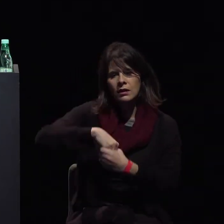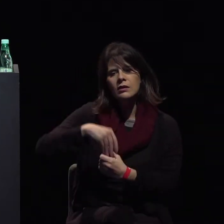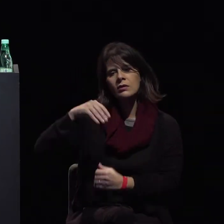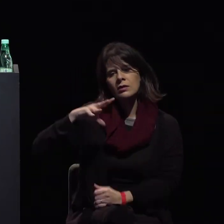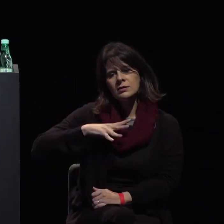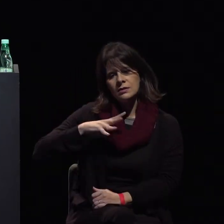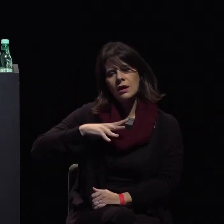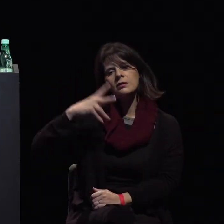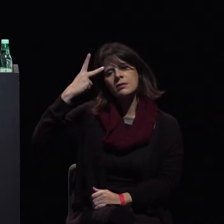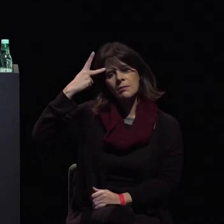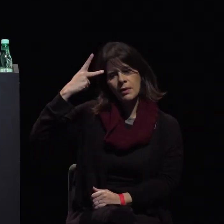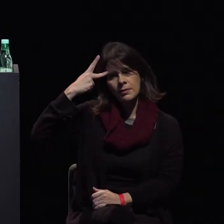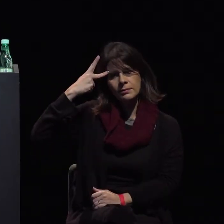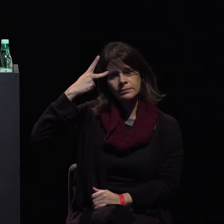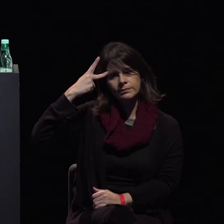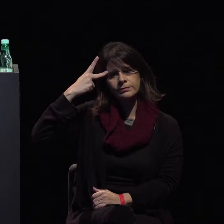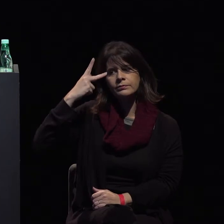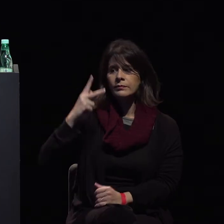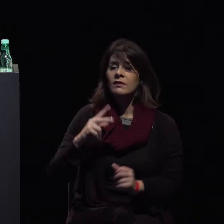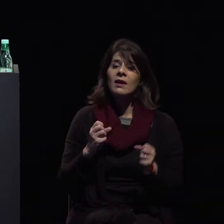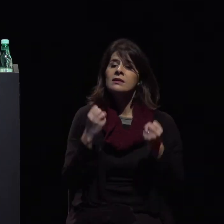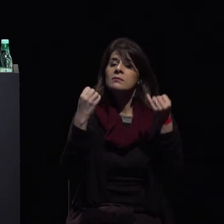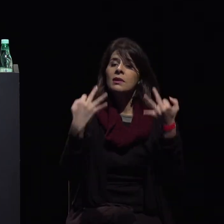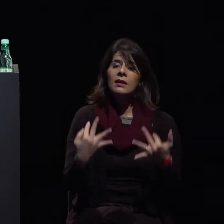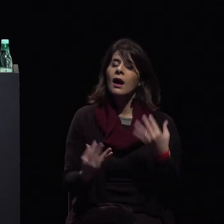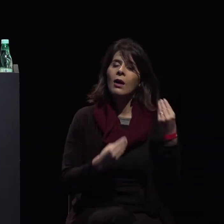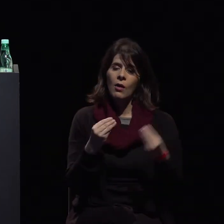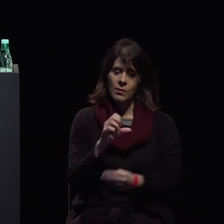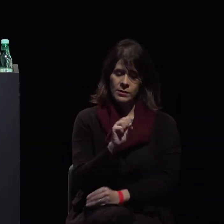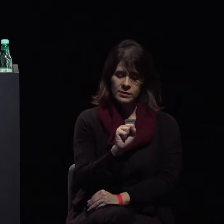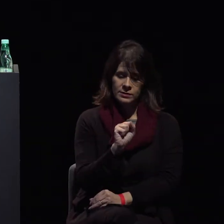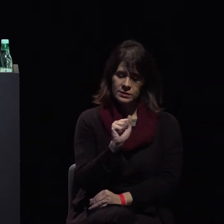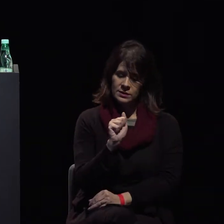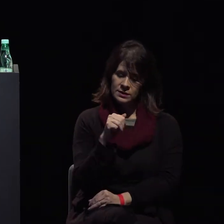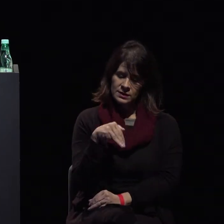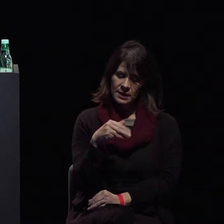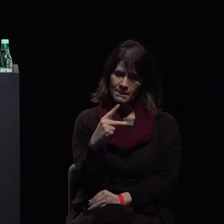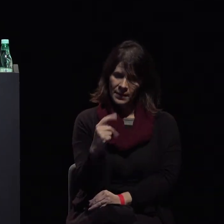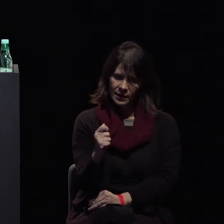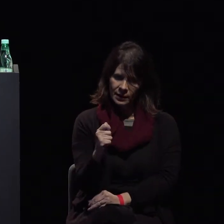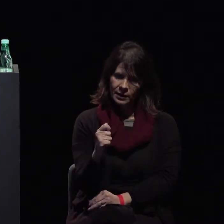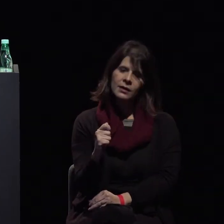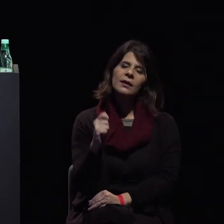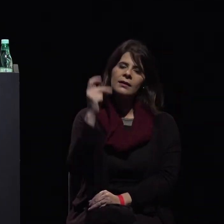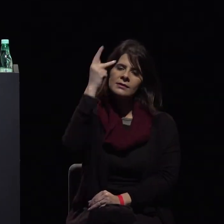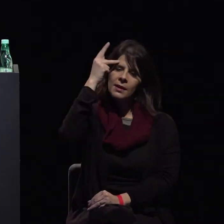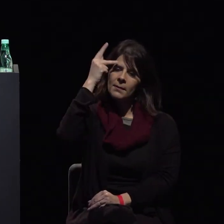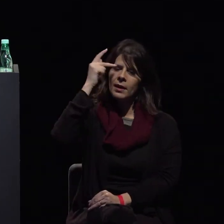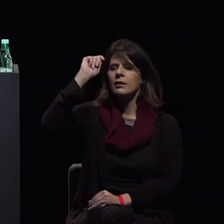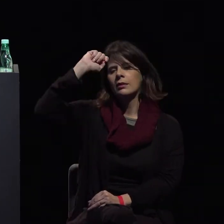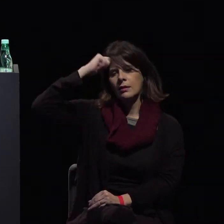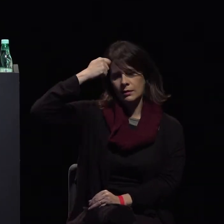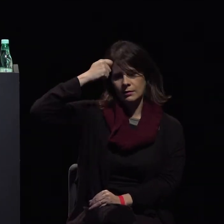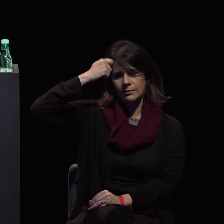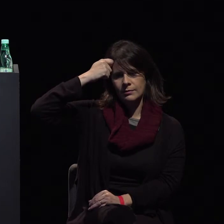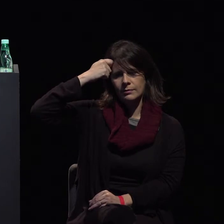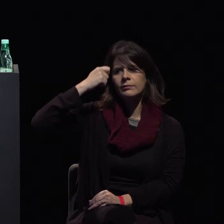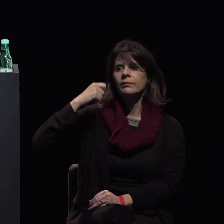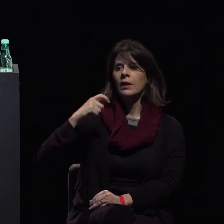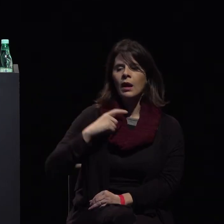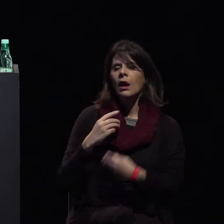de apresentação do projeto Sampa Negra, de suas possibilidades de abordagem do patrimônio, das